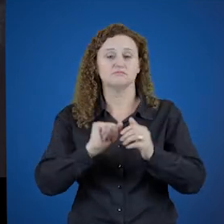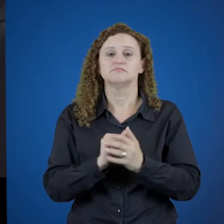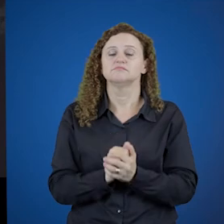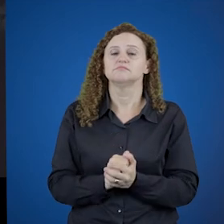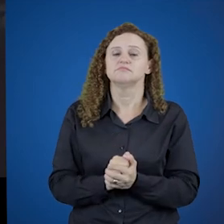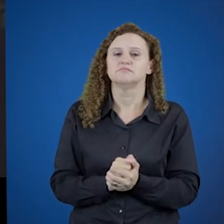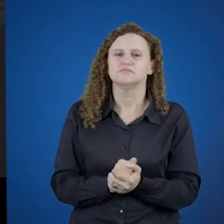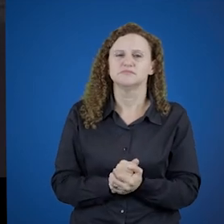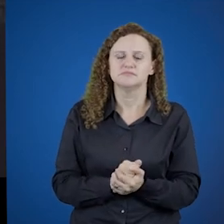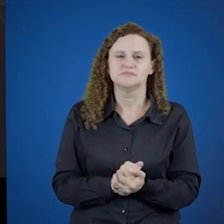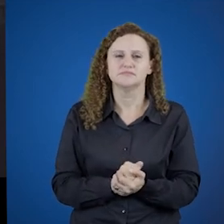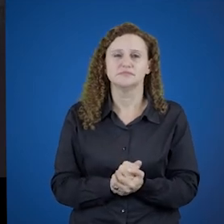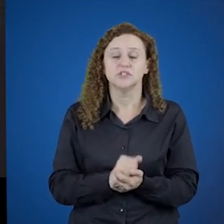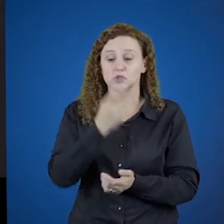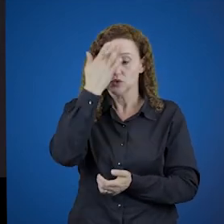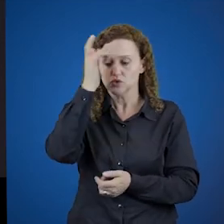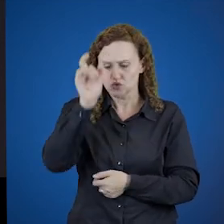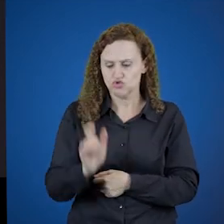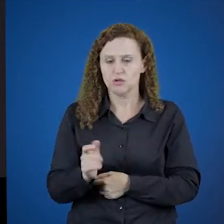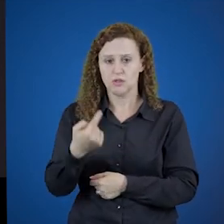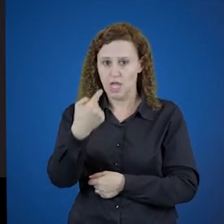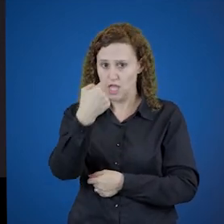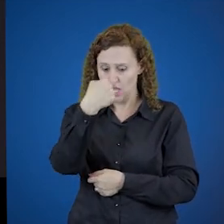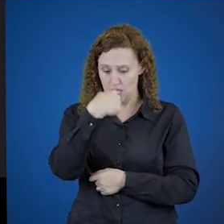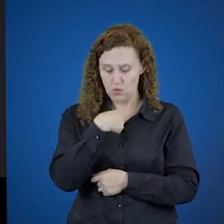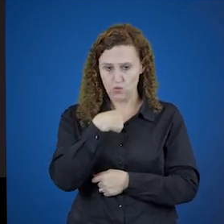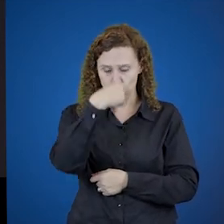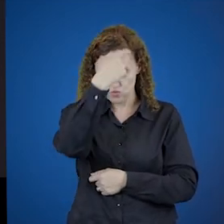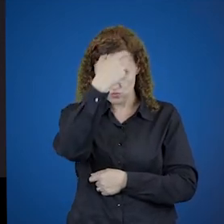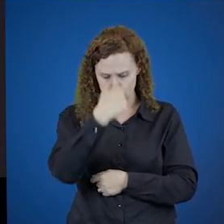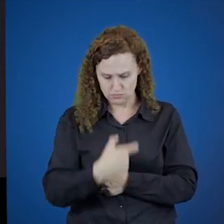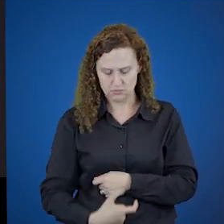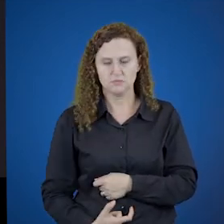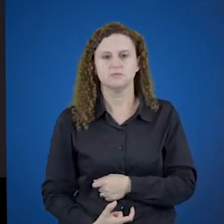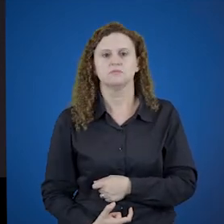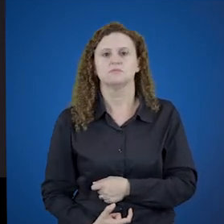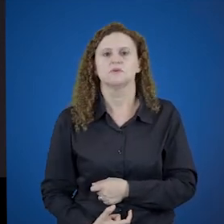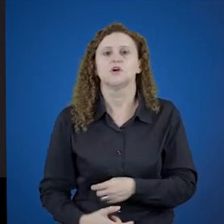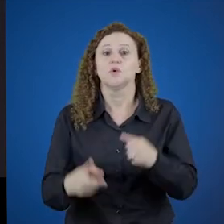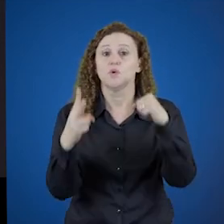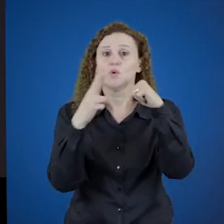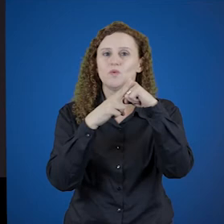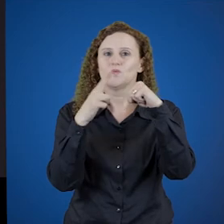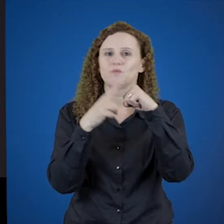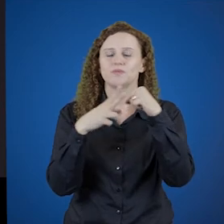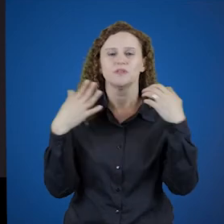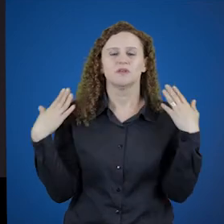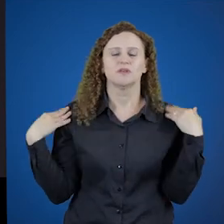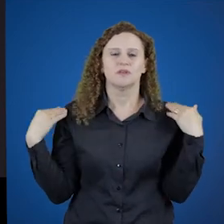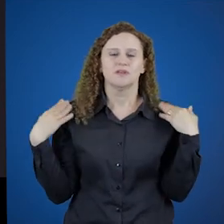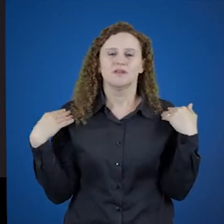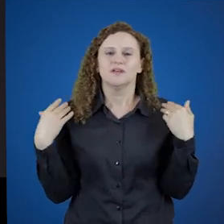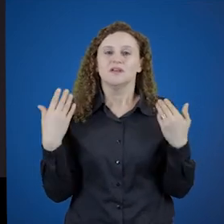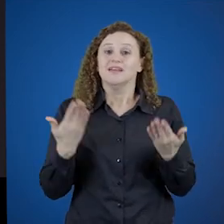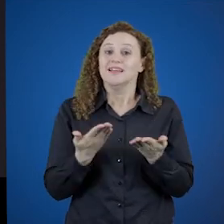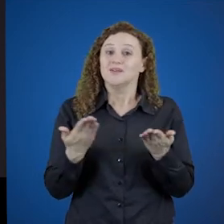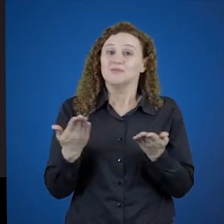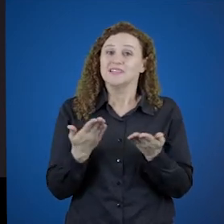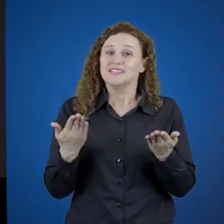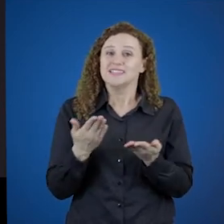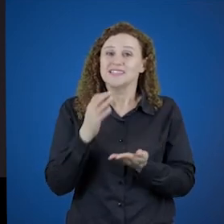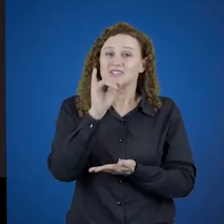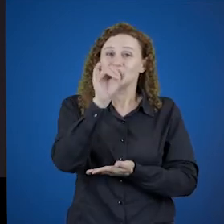termo minha filha quem é o sujeito sujeito Sou Eu Eu que passeio o verbo passear está no